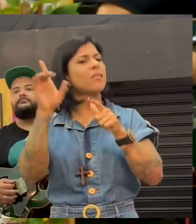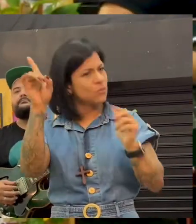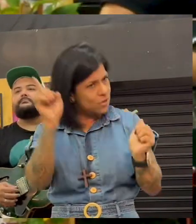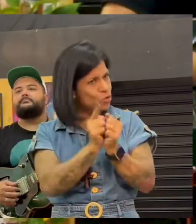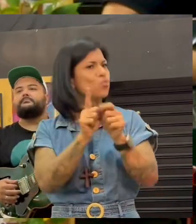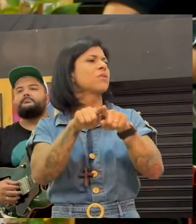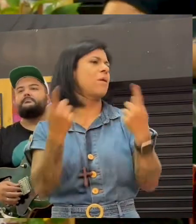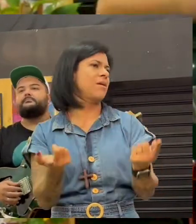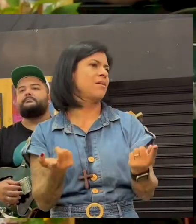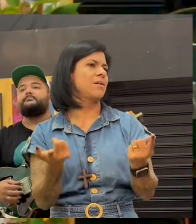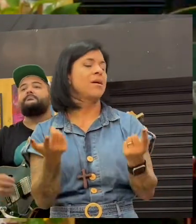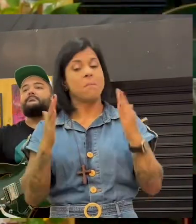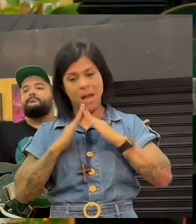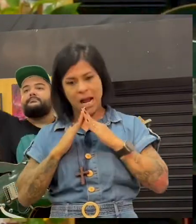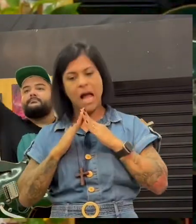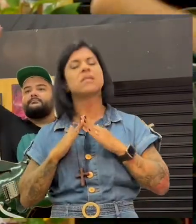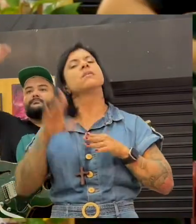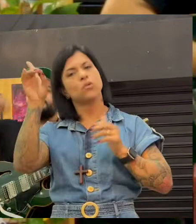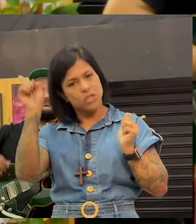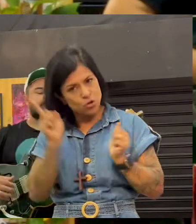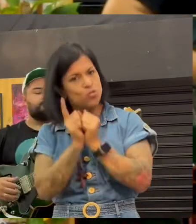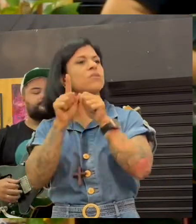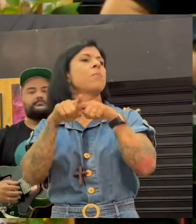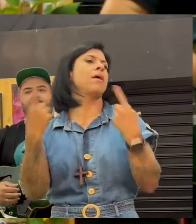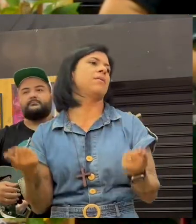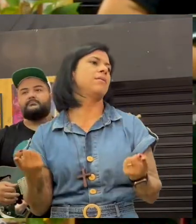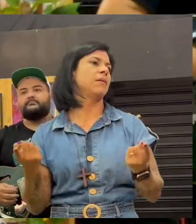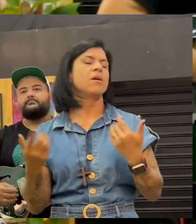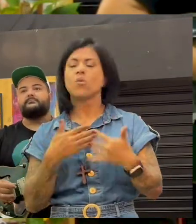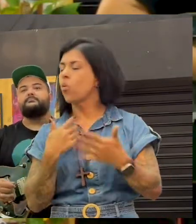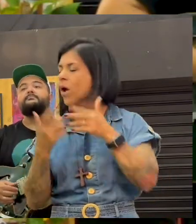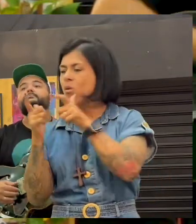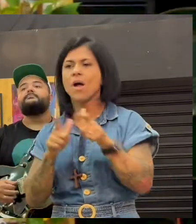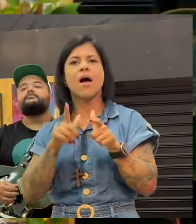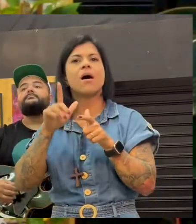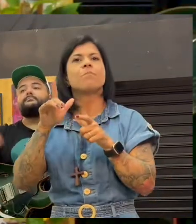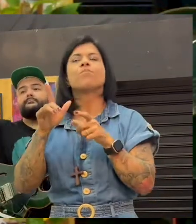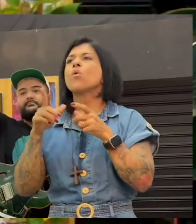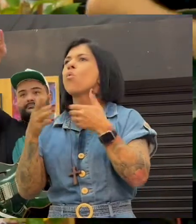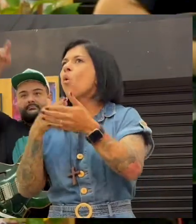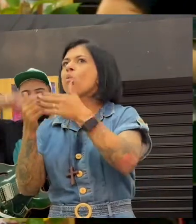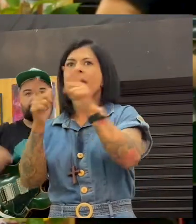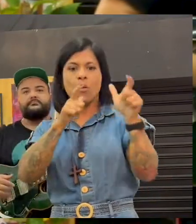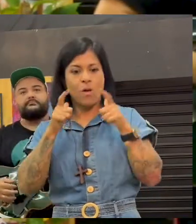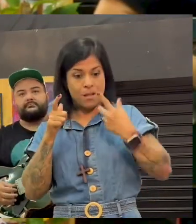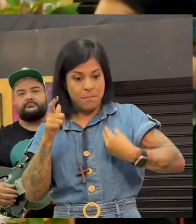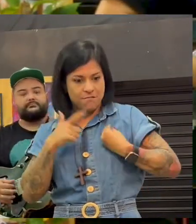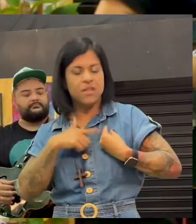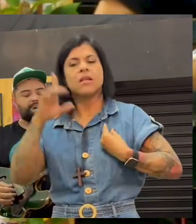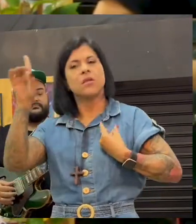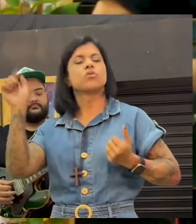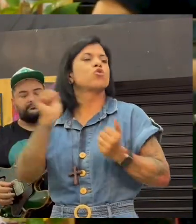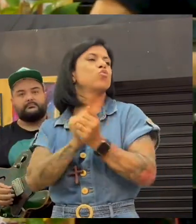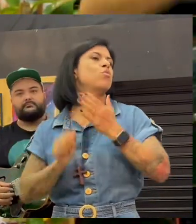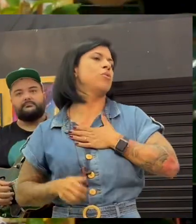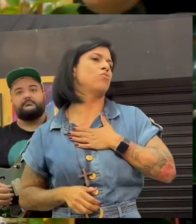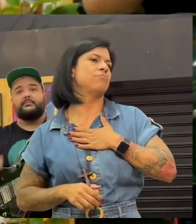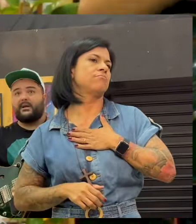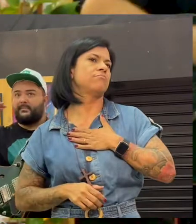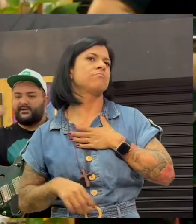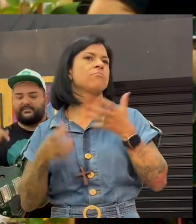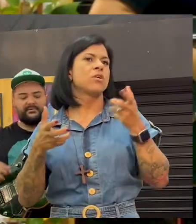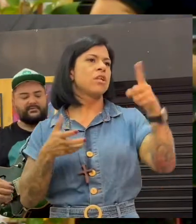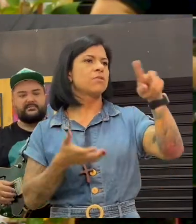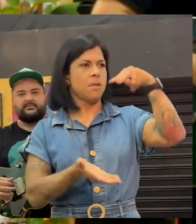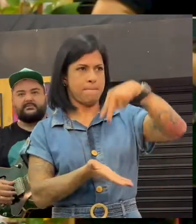na sua casa Ele também governa. Ele precisa governar todas as esferas da sua vida. Eu gostaria de convidar você a ficar em